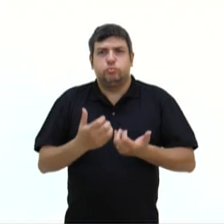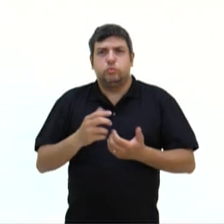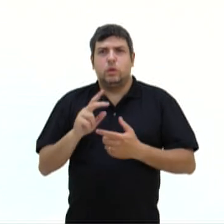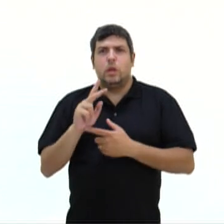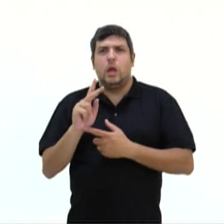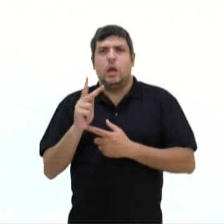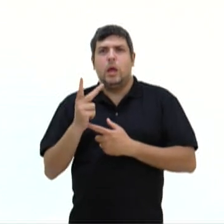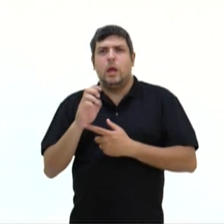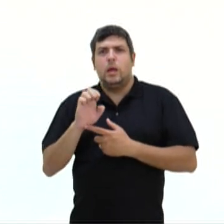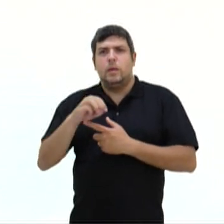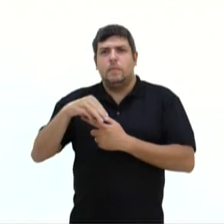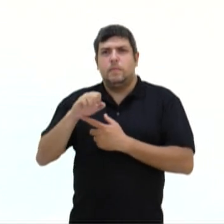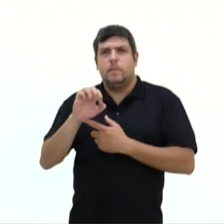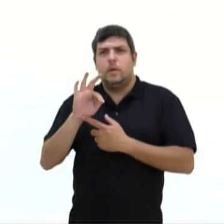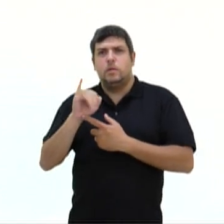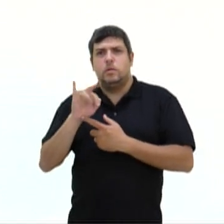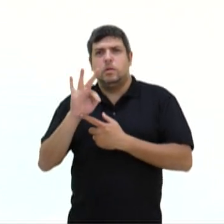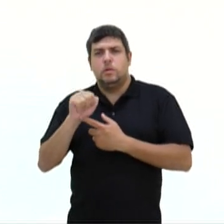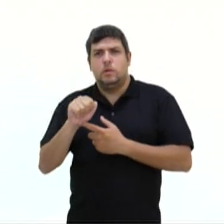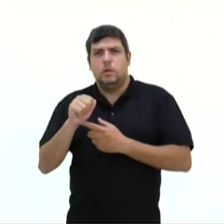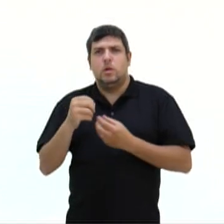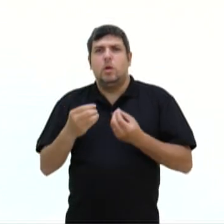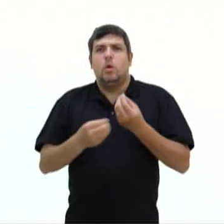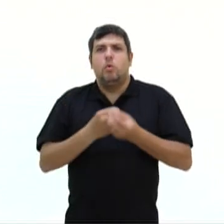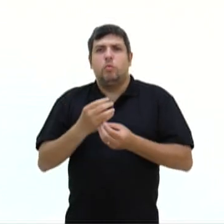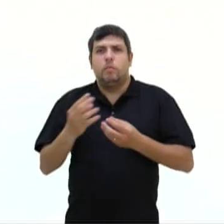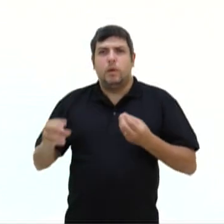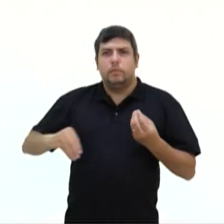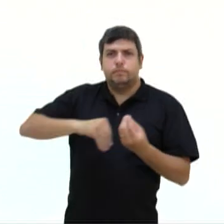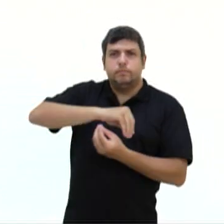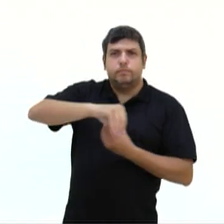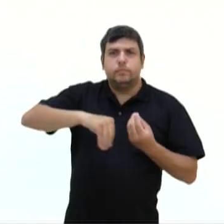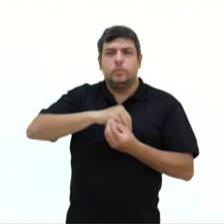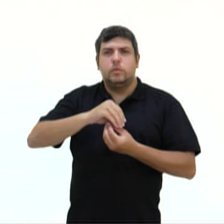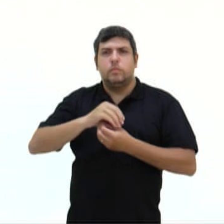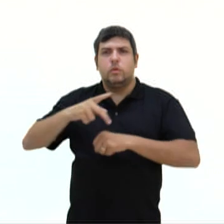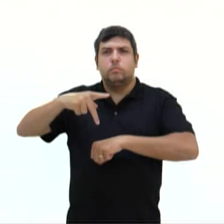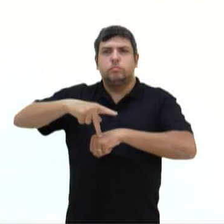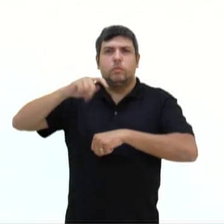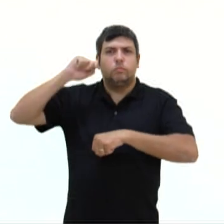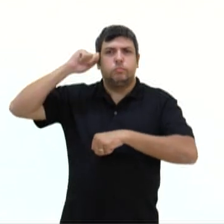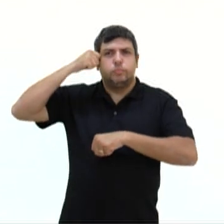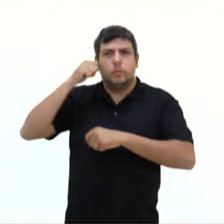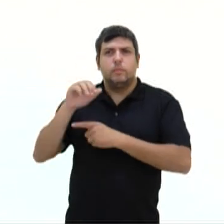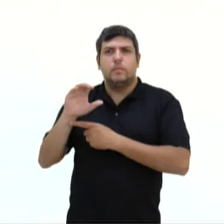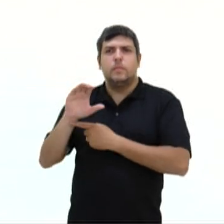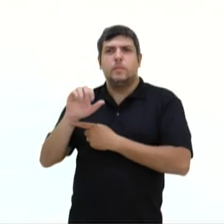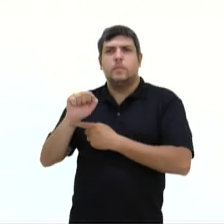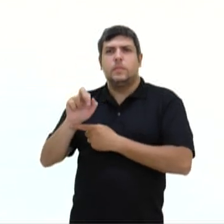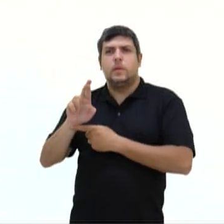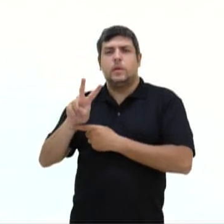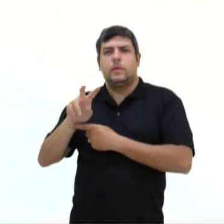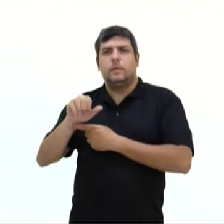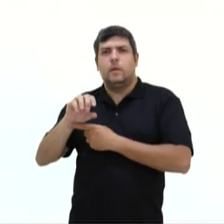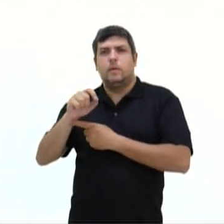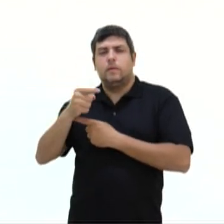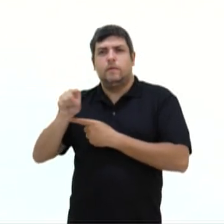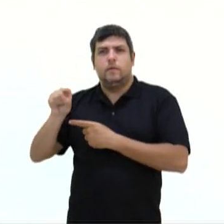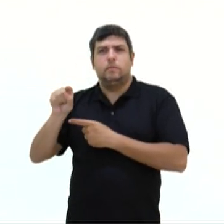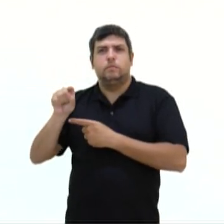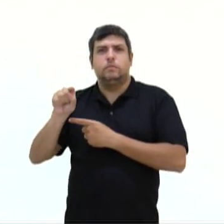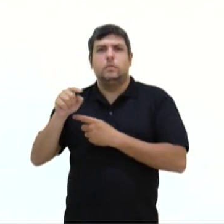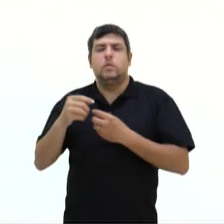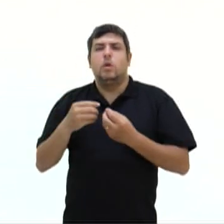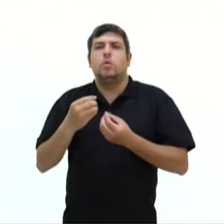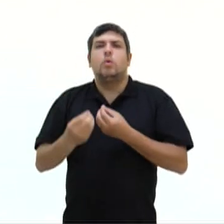tá? Usando carvão como um agente redutor. Uma das reações ocorridas nesse processo é a reação que está aqui não